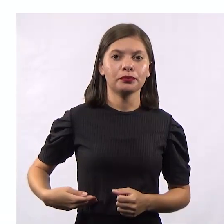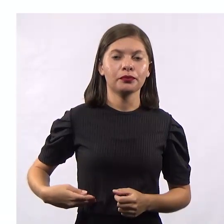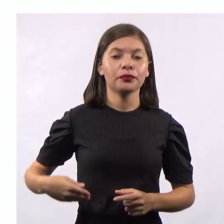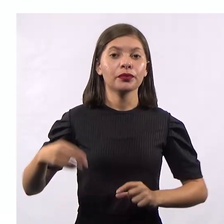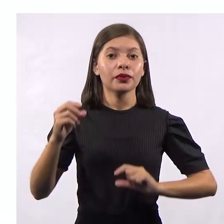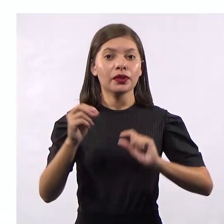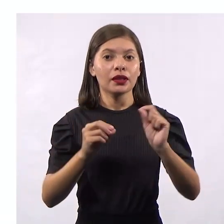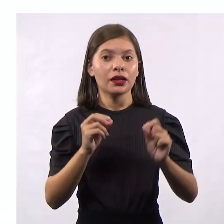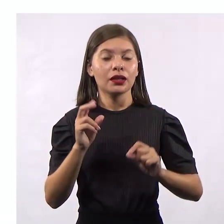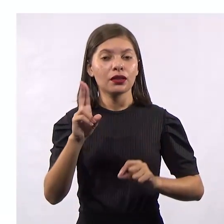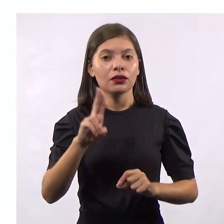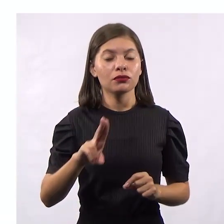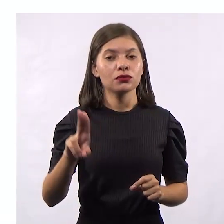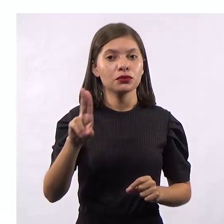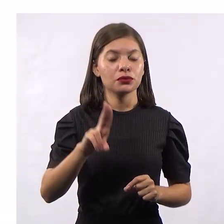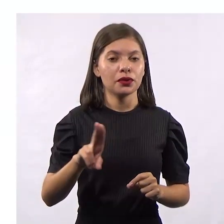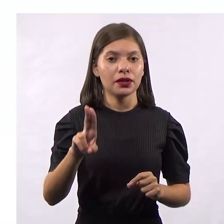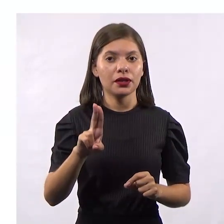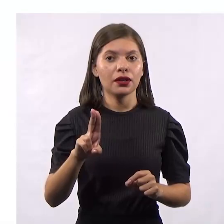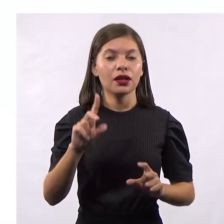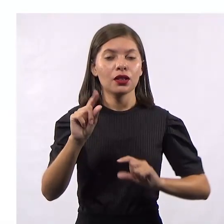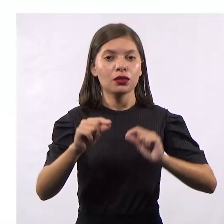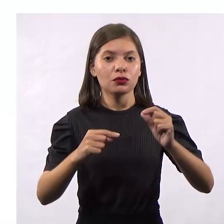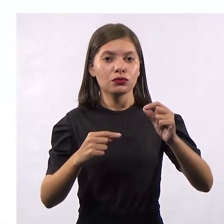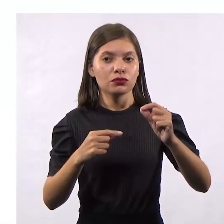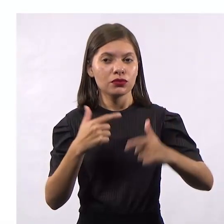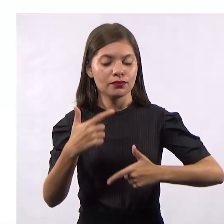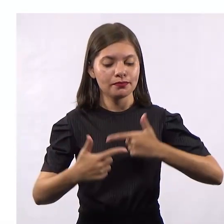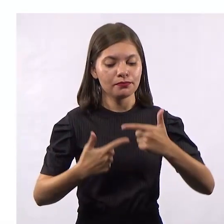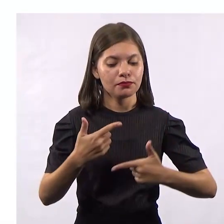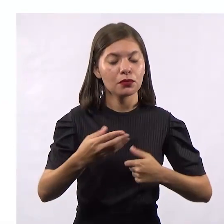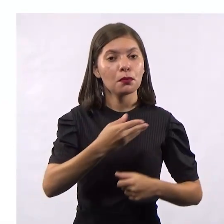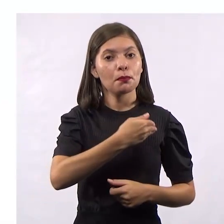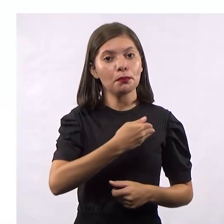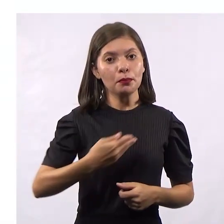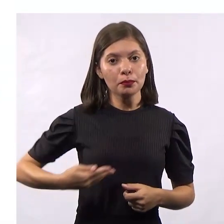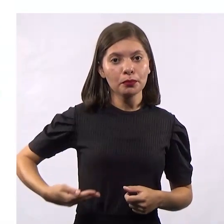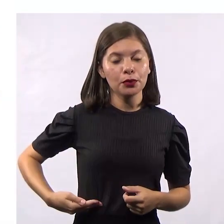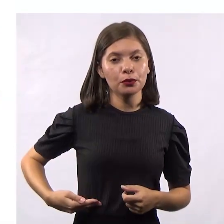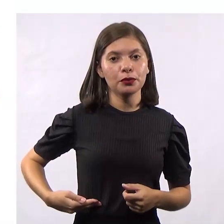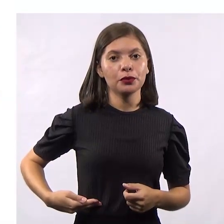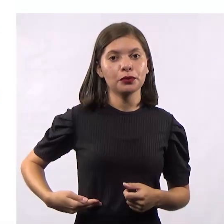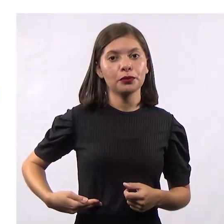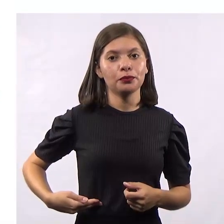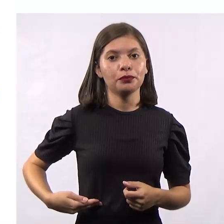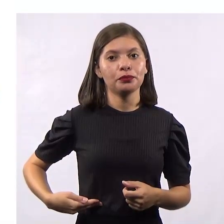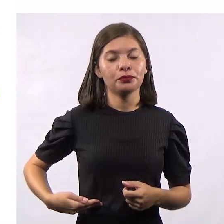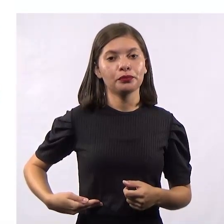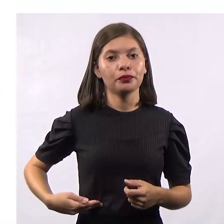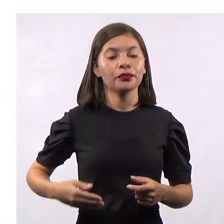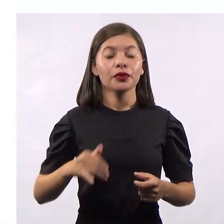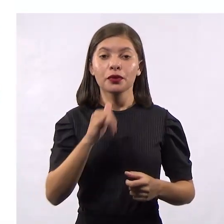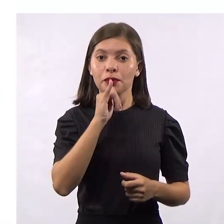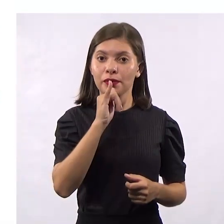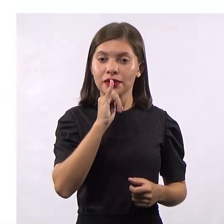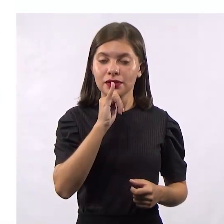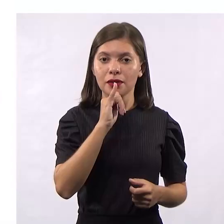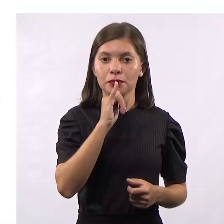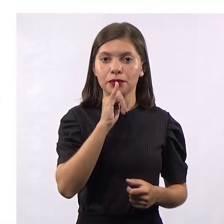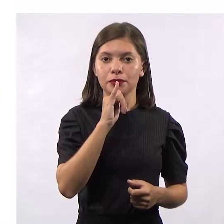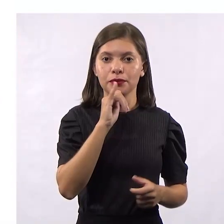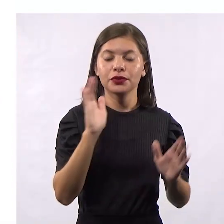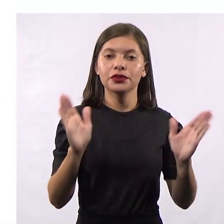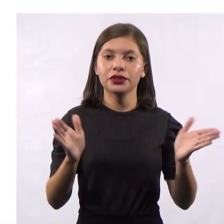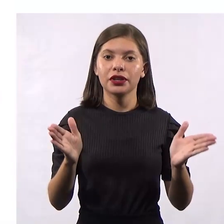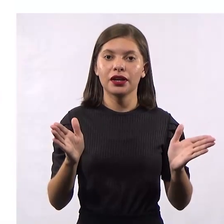ele é usuária, a administração é usuária do serviço público oferecido em regime de monopólio. Foi o exemplo que